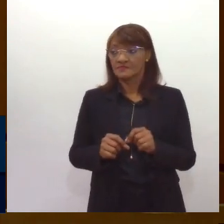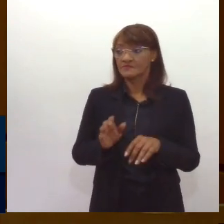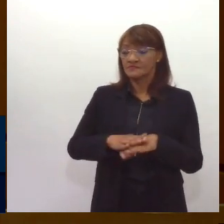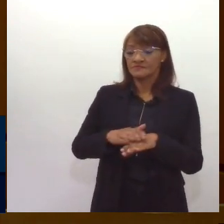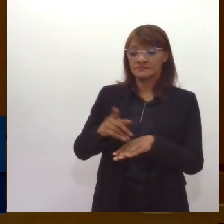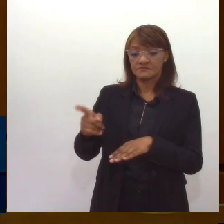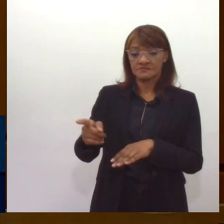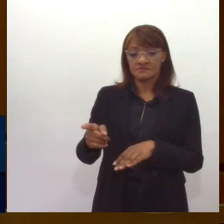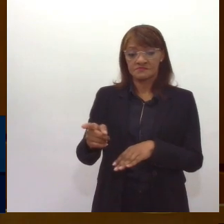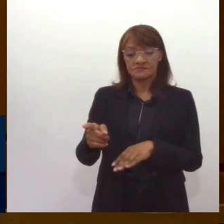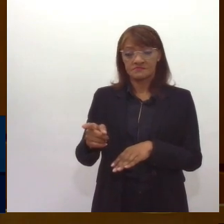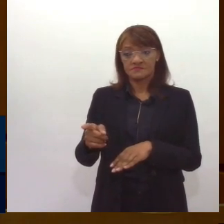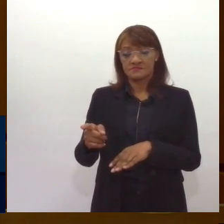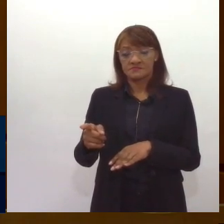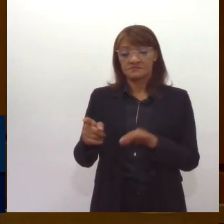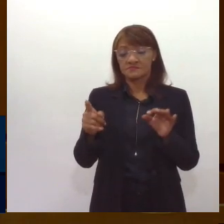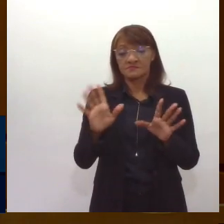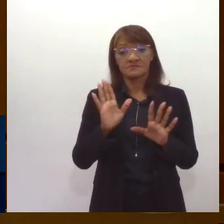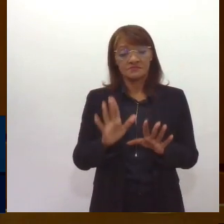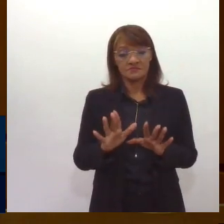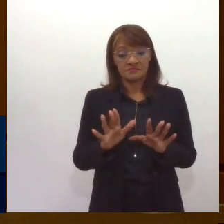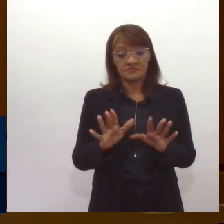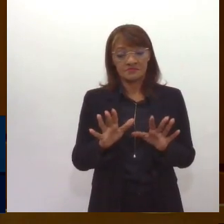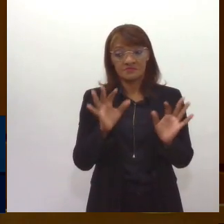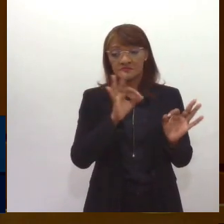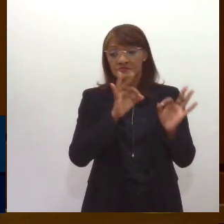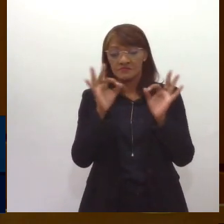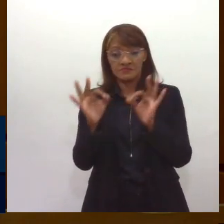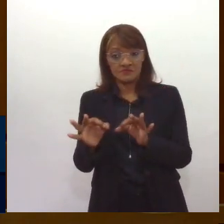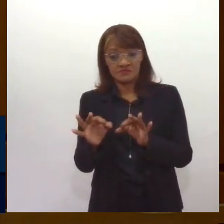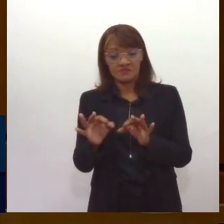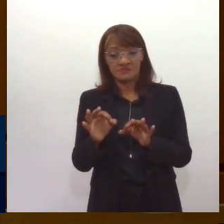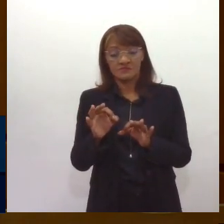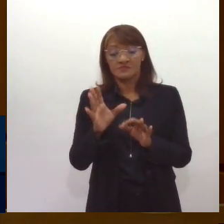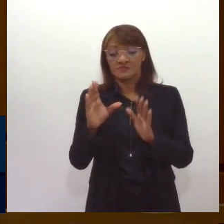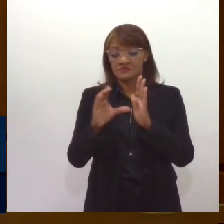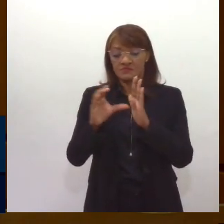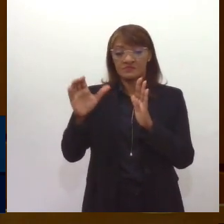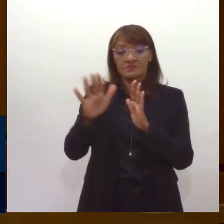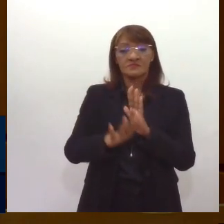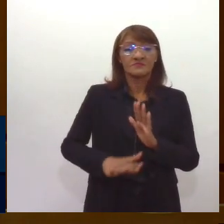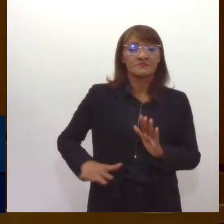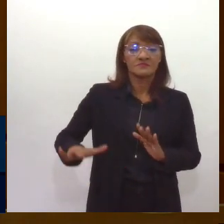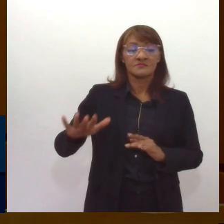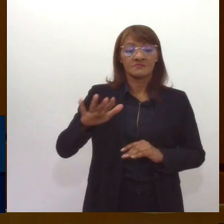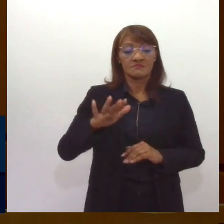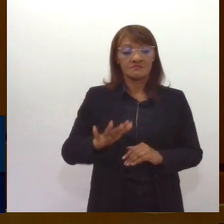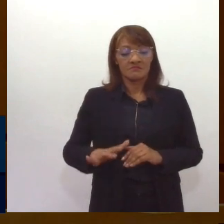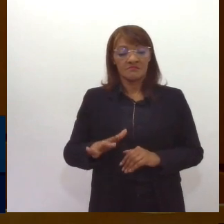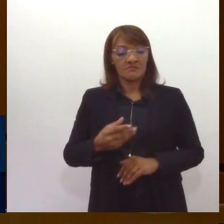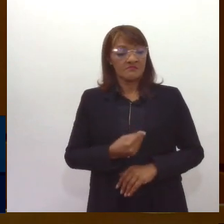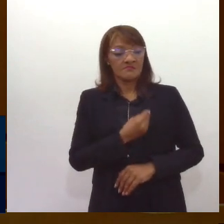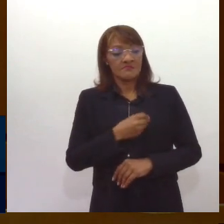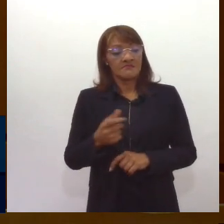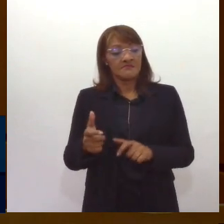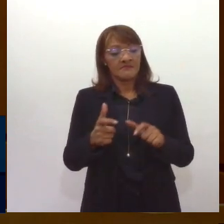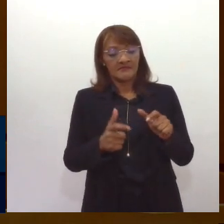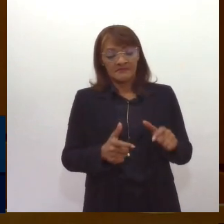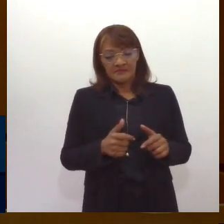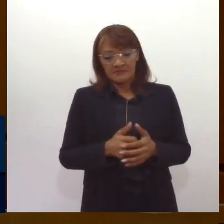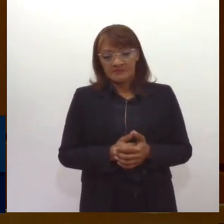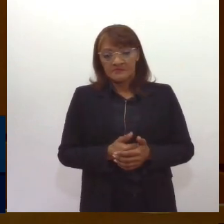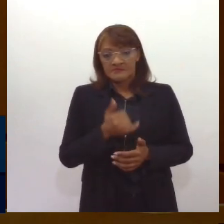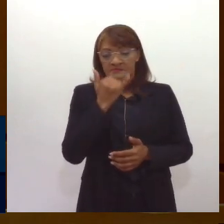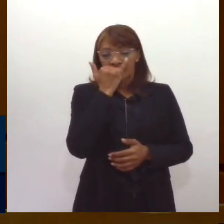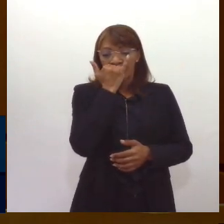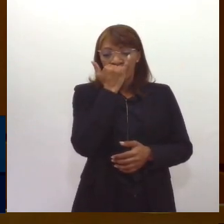a deputada Linda Brasil, as comunidades daquela região que está sendo em discussão,